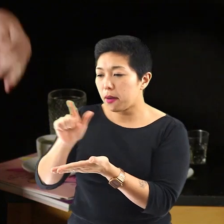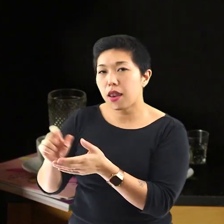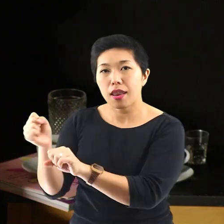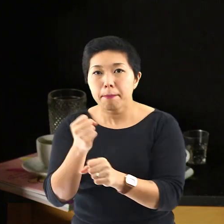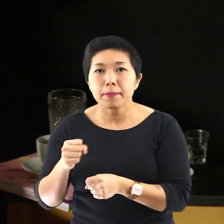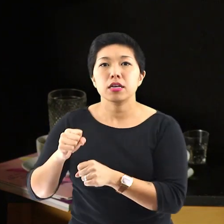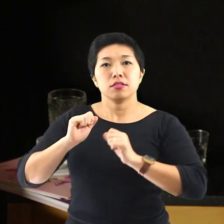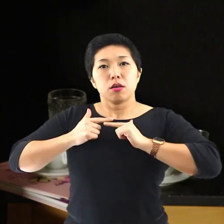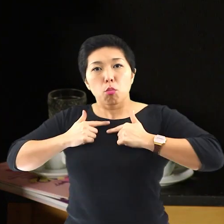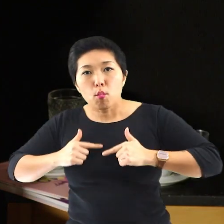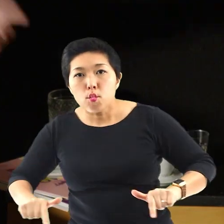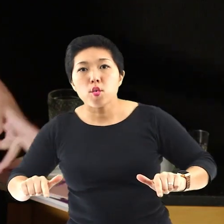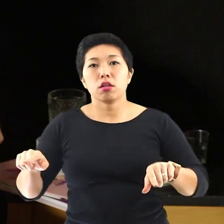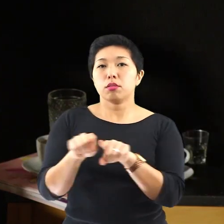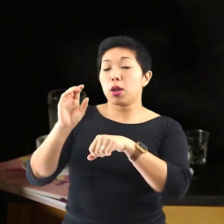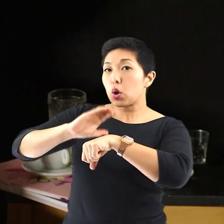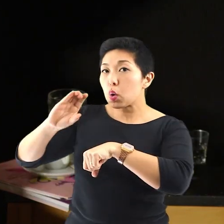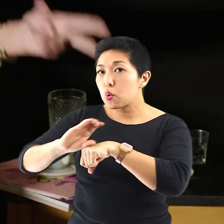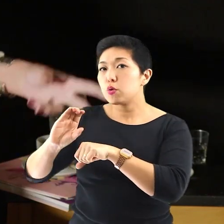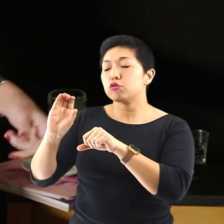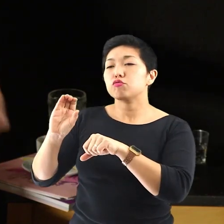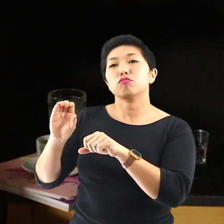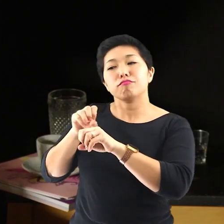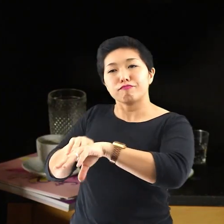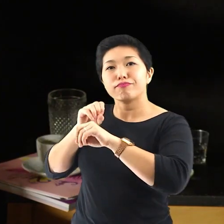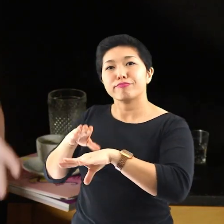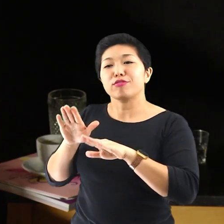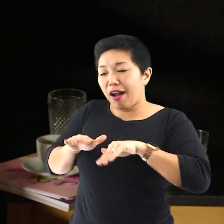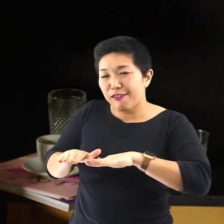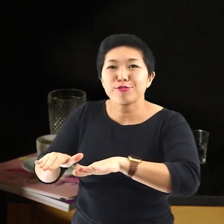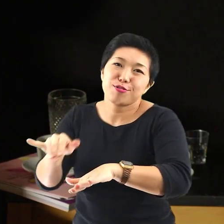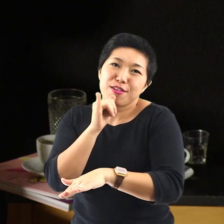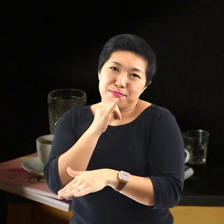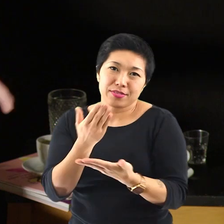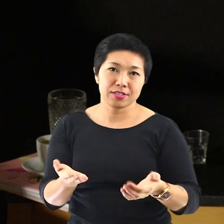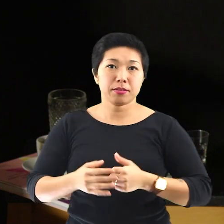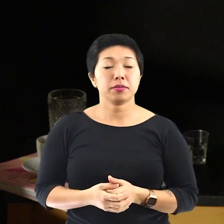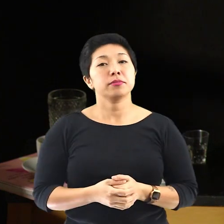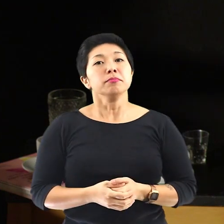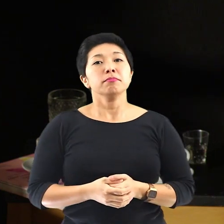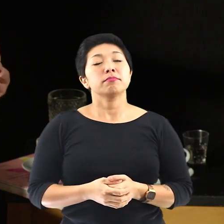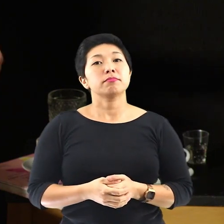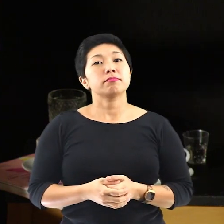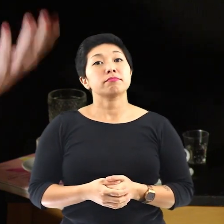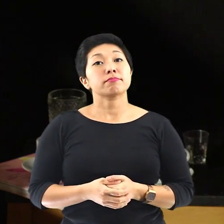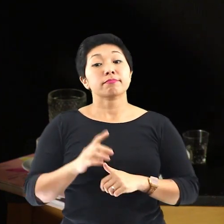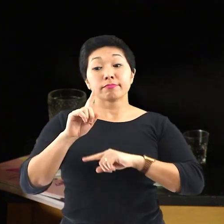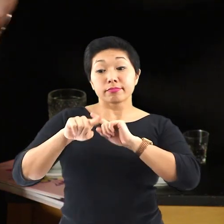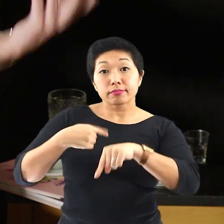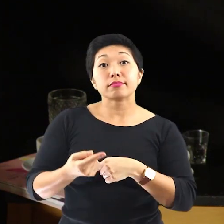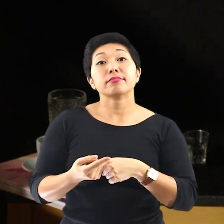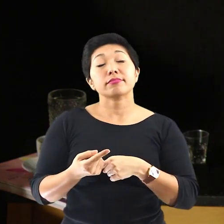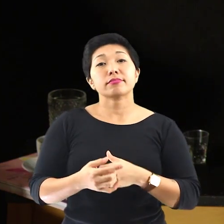higiene, foram dados cursos de capacitação, como costureira, por exemplo, e aí